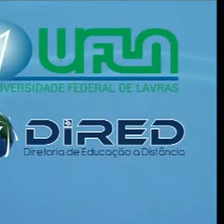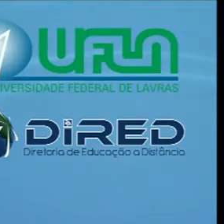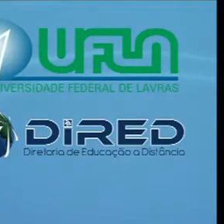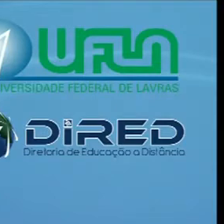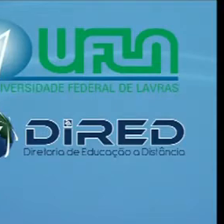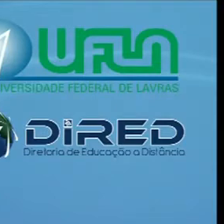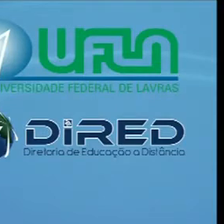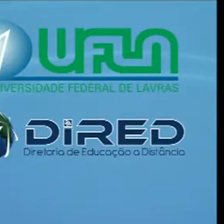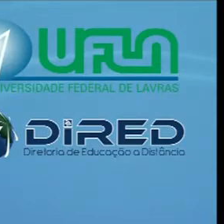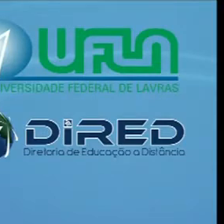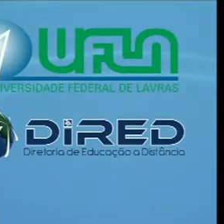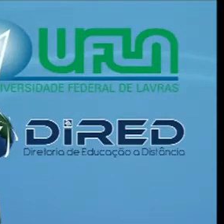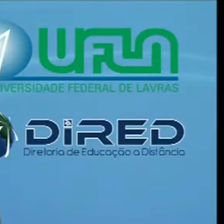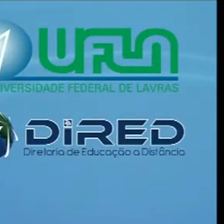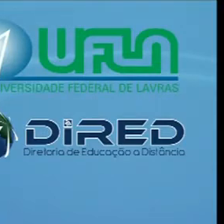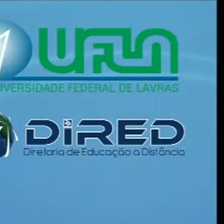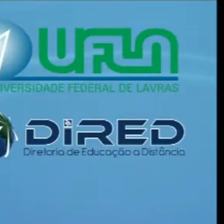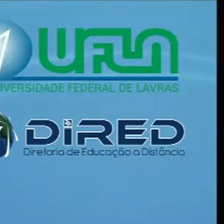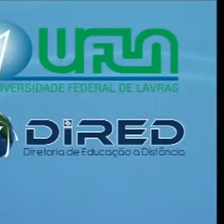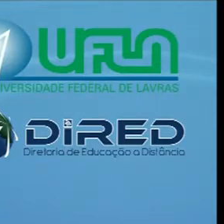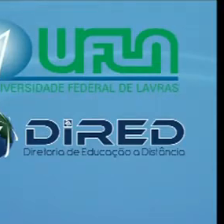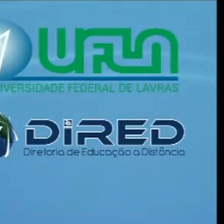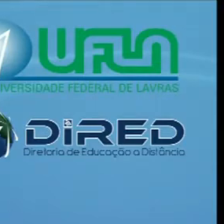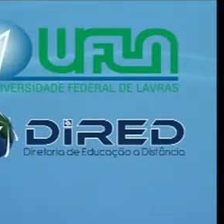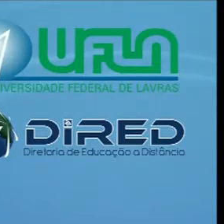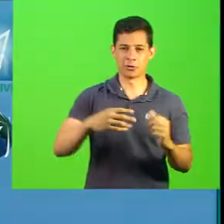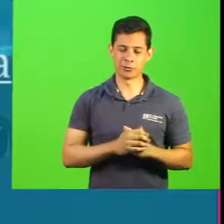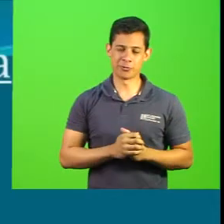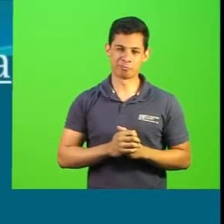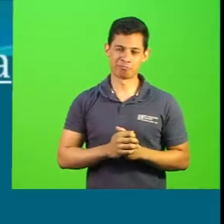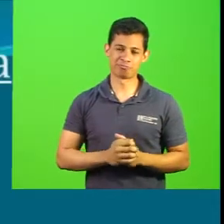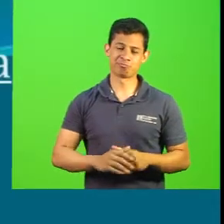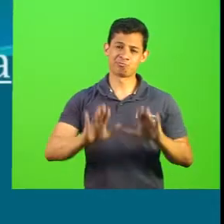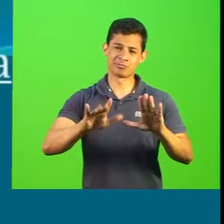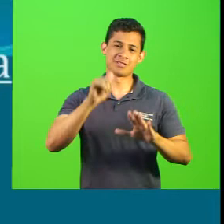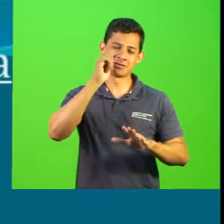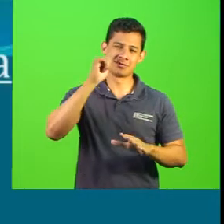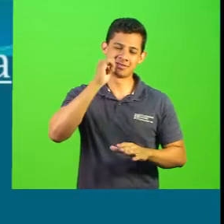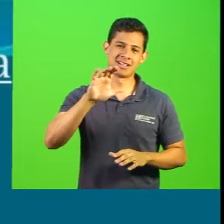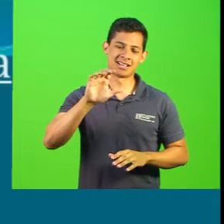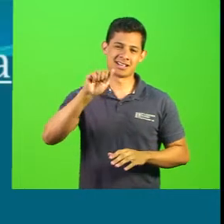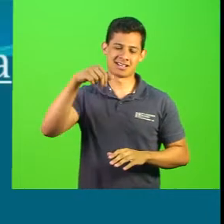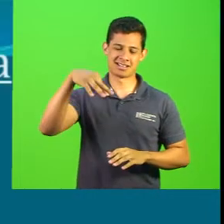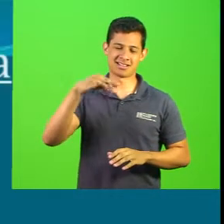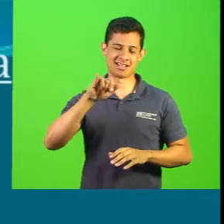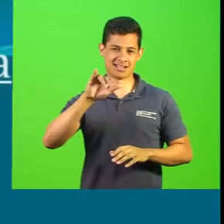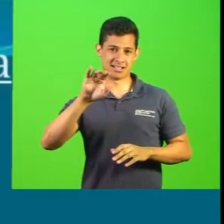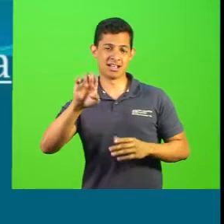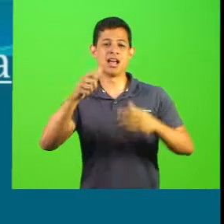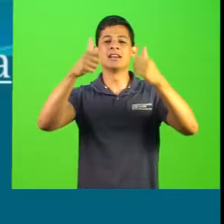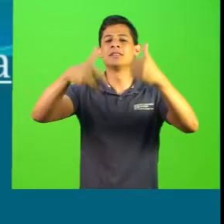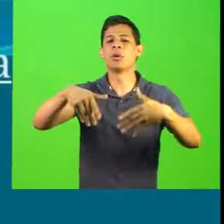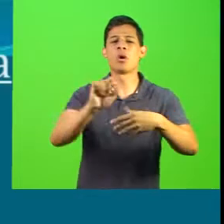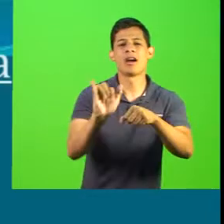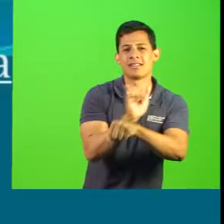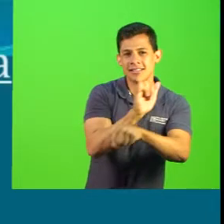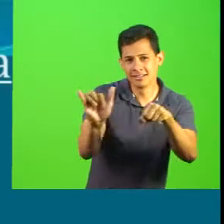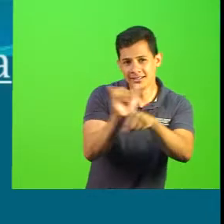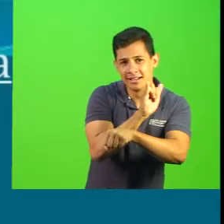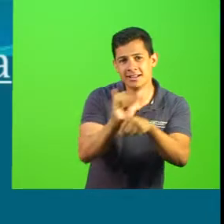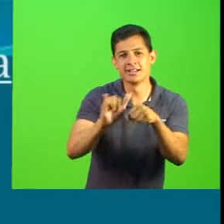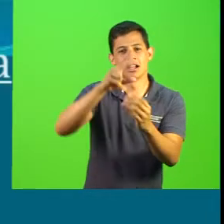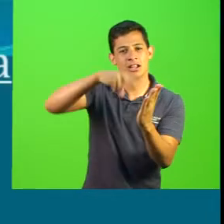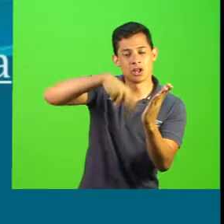aqui para vocês algumas dicas de estratégias de leitura. Segundo a Cantalice 2004,